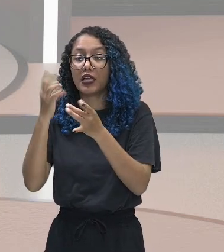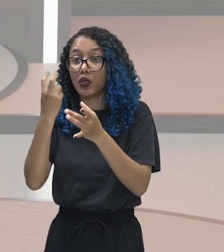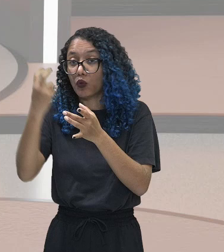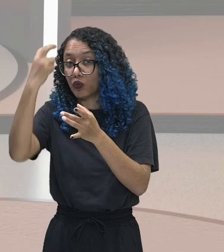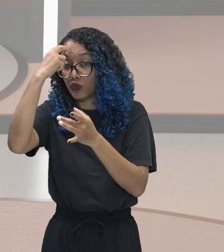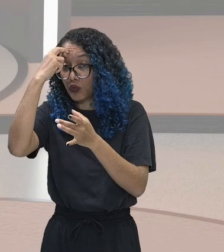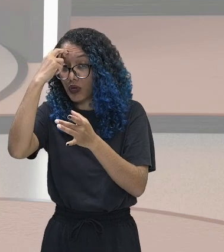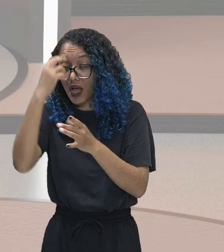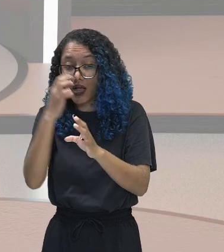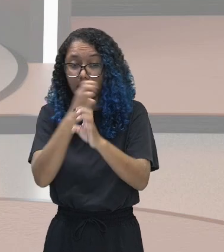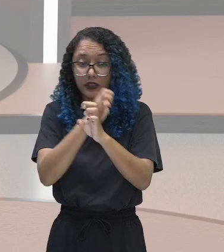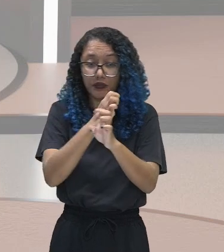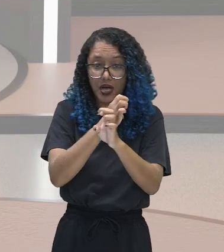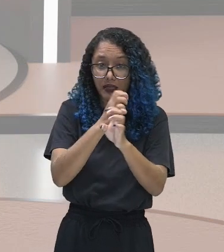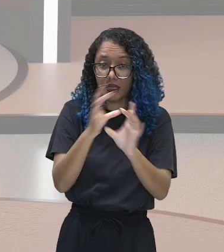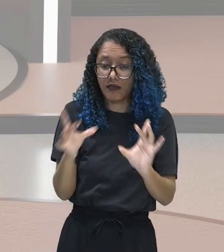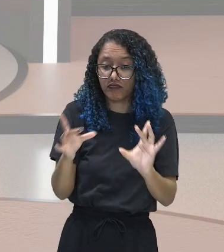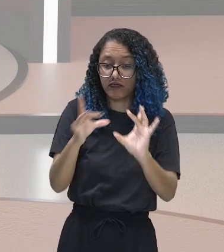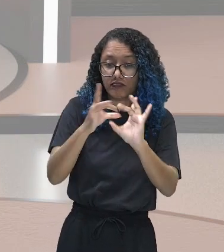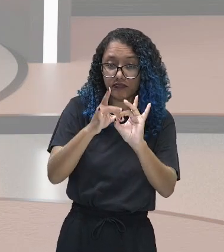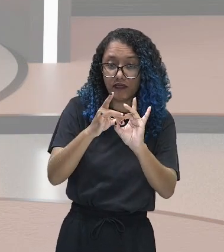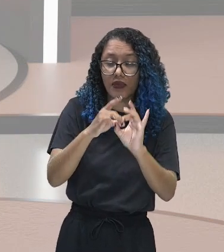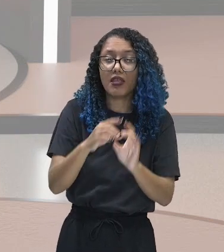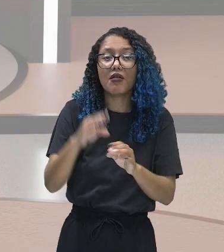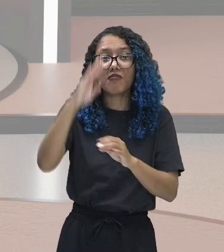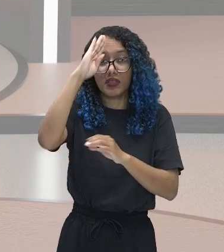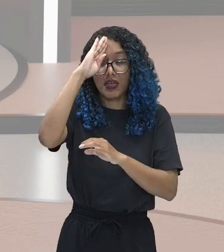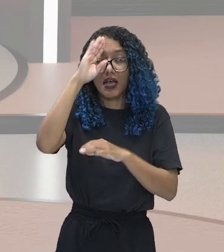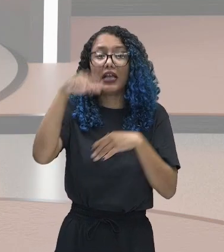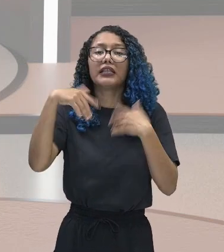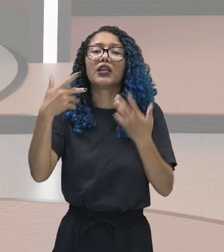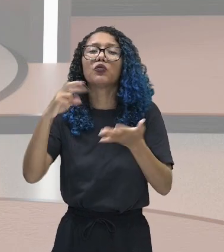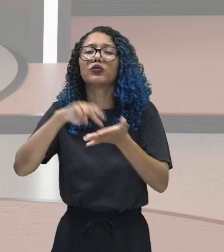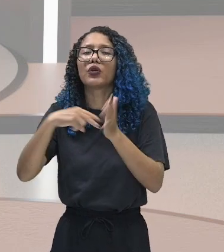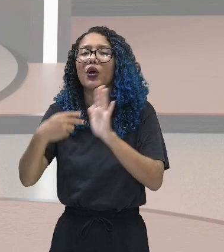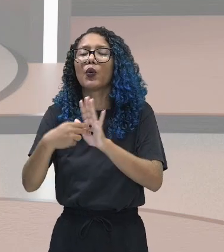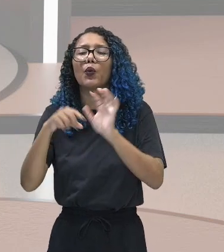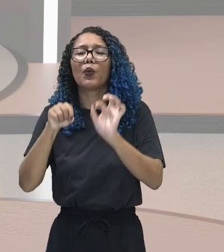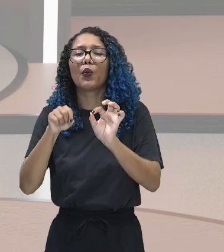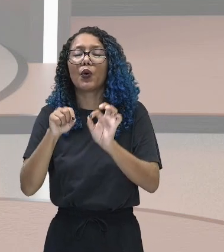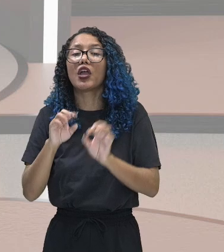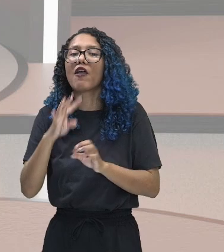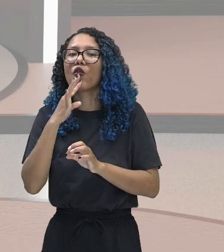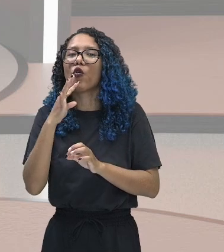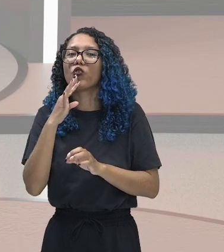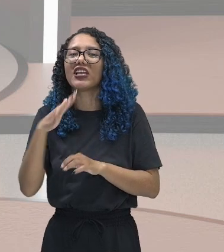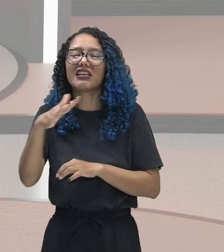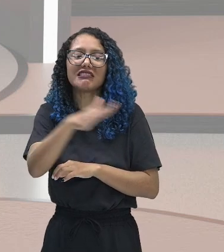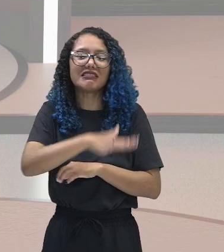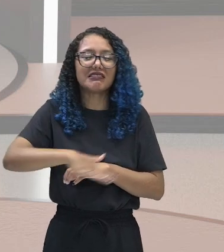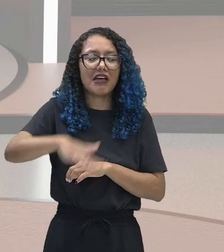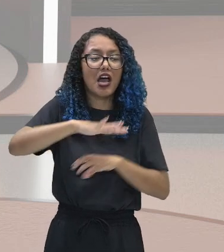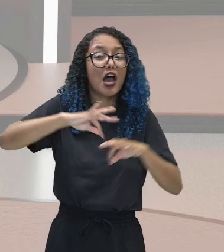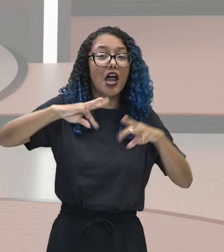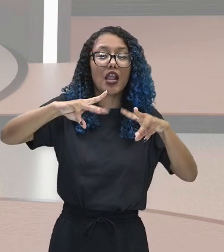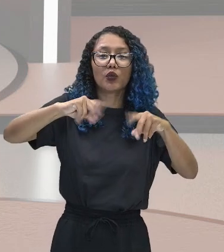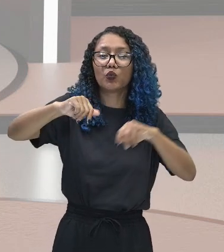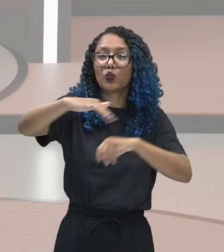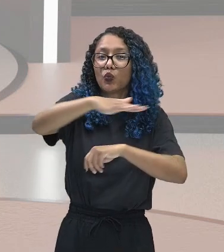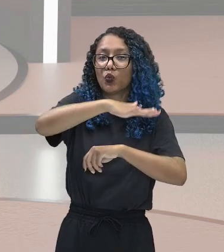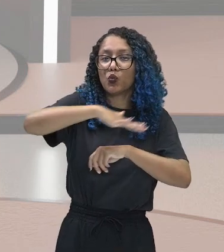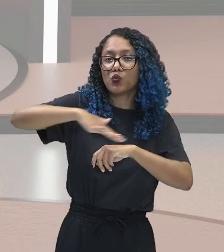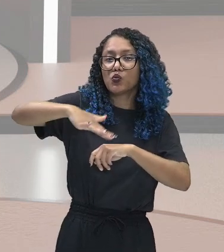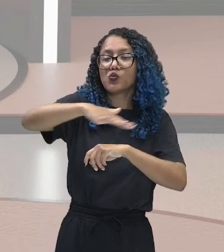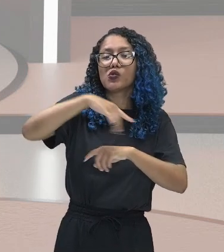militar. É claro que eles são conhecedores do quê? De cada uma dessas regiões. Isso é importante por quê?